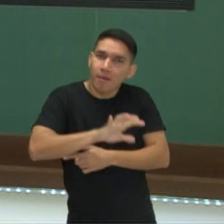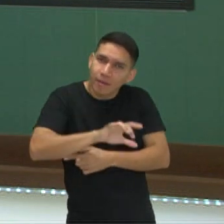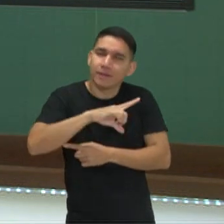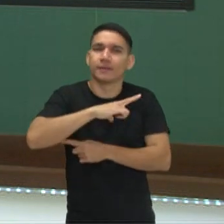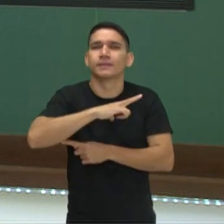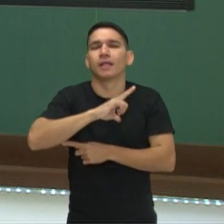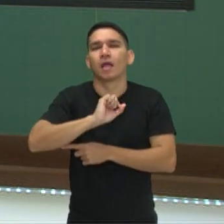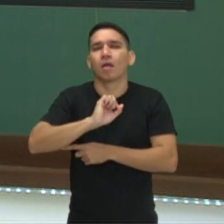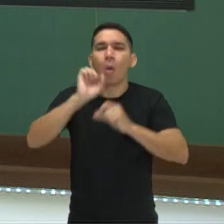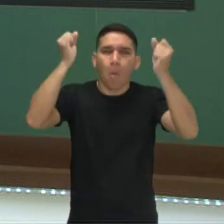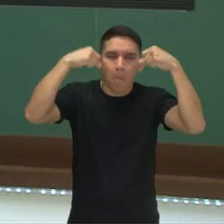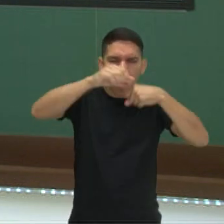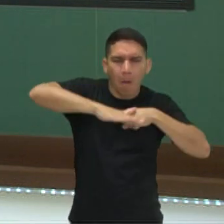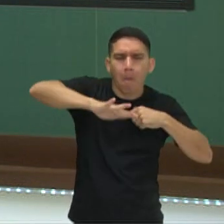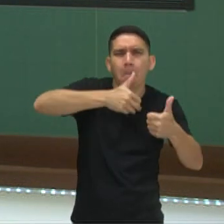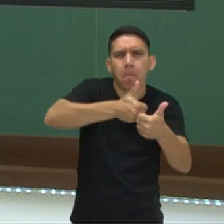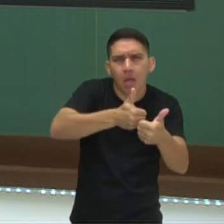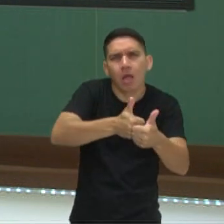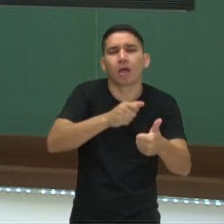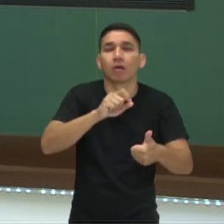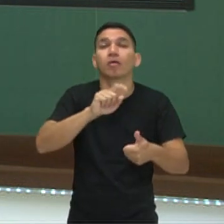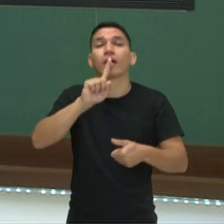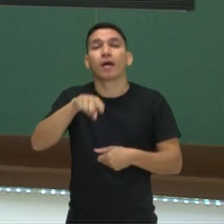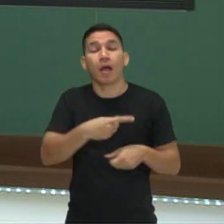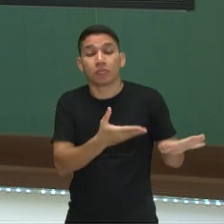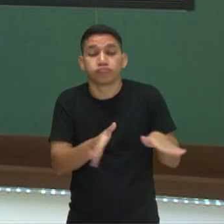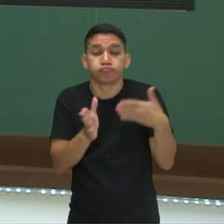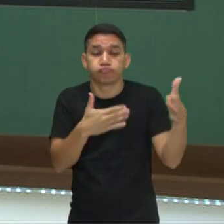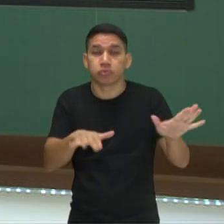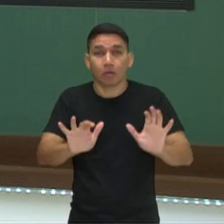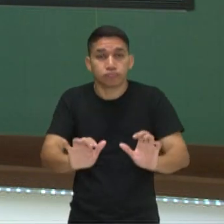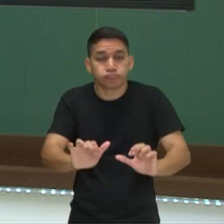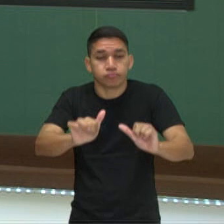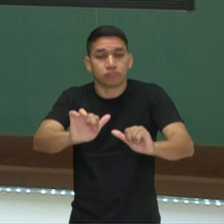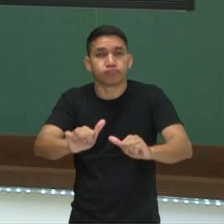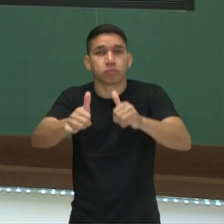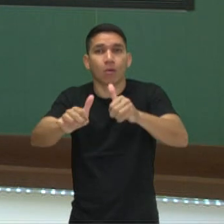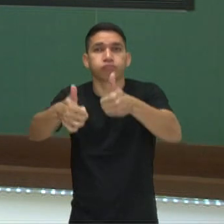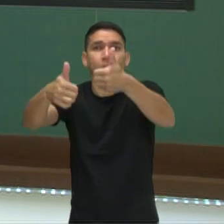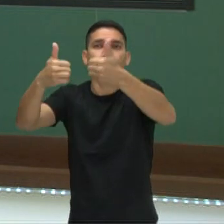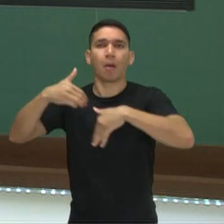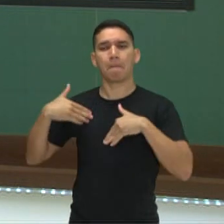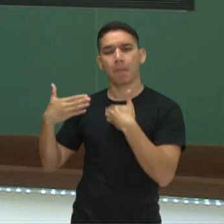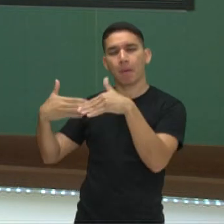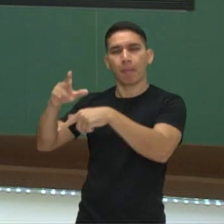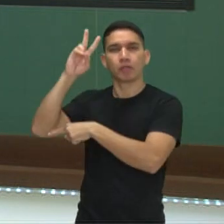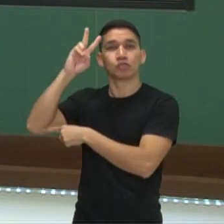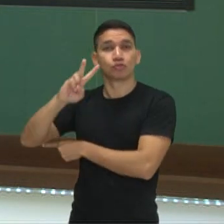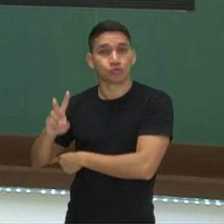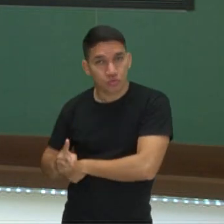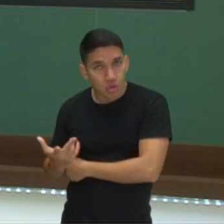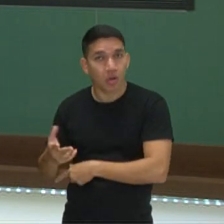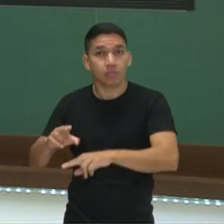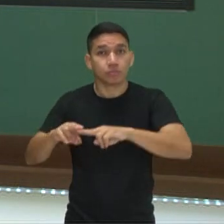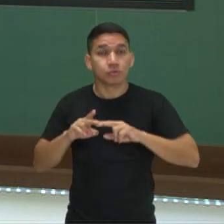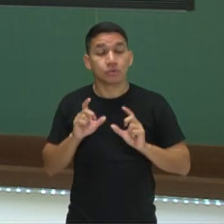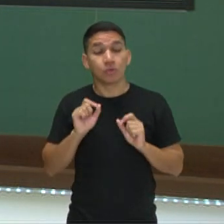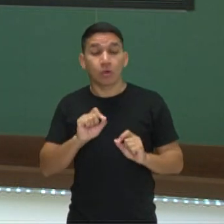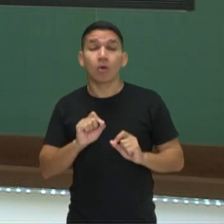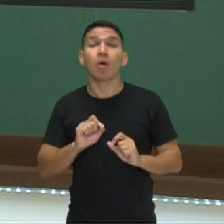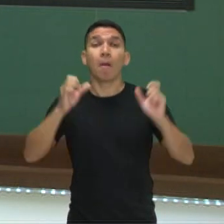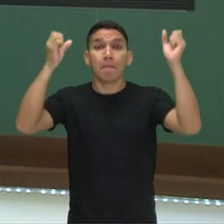Então um produto que veio sendo melhorado ao longo da história pelo homem, e o México é um dos